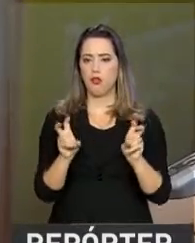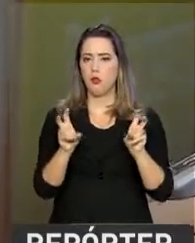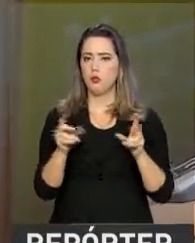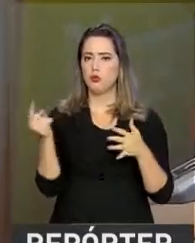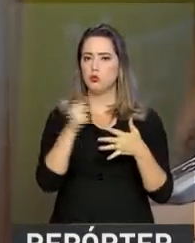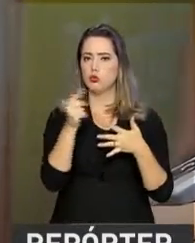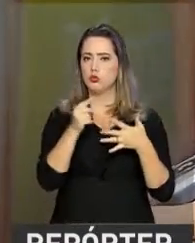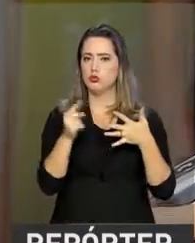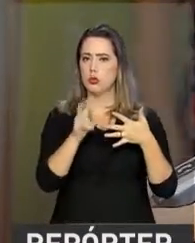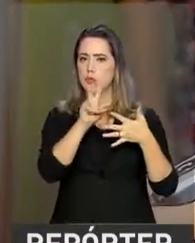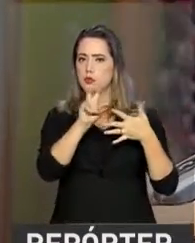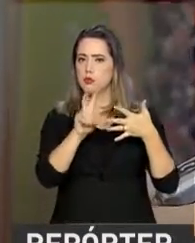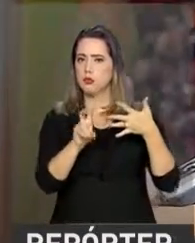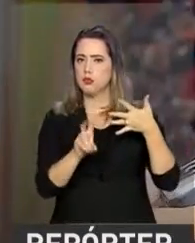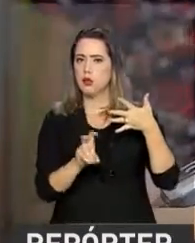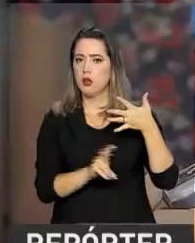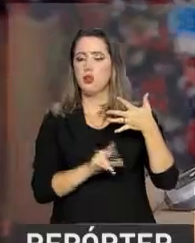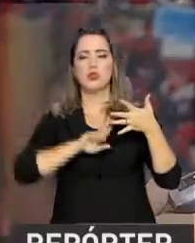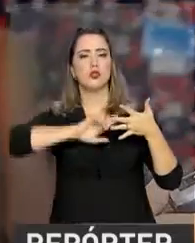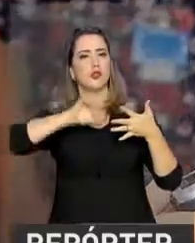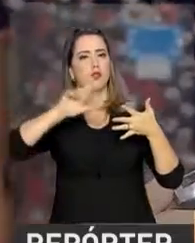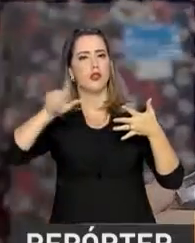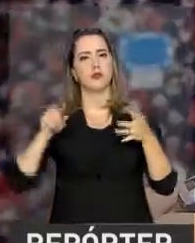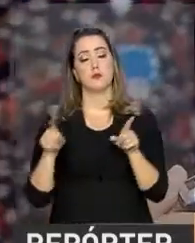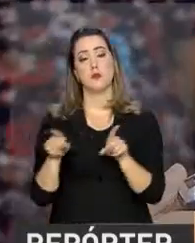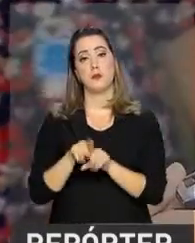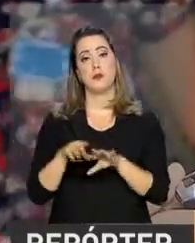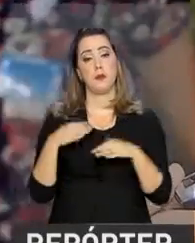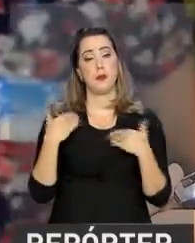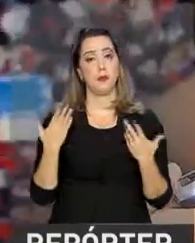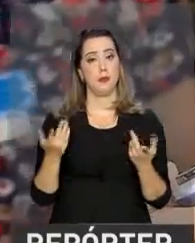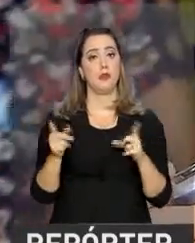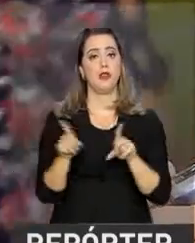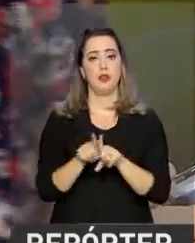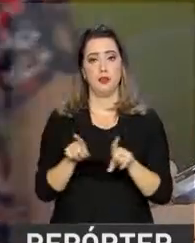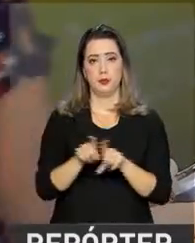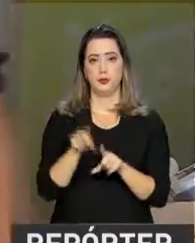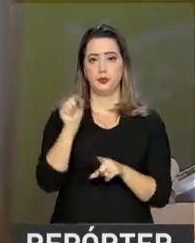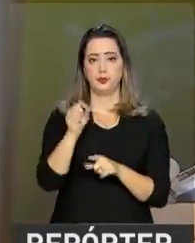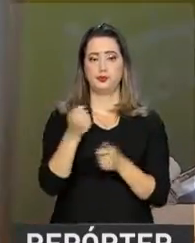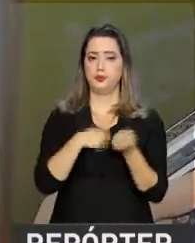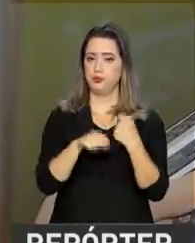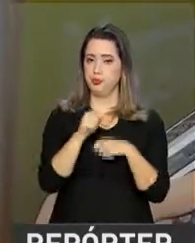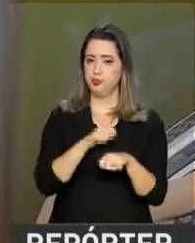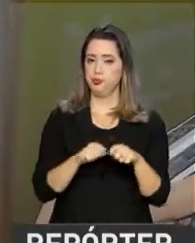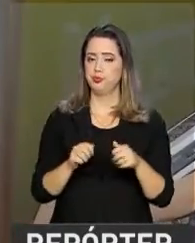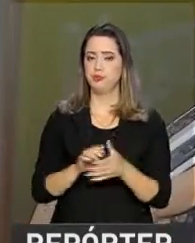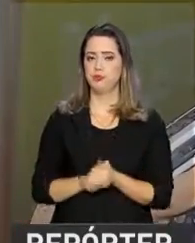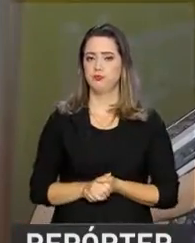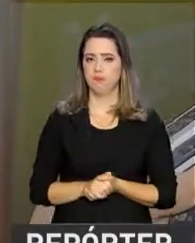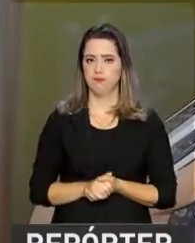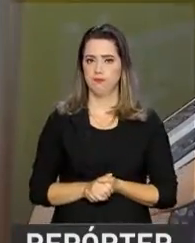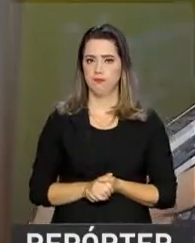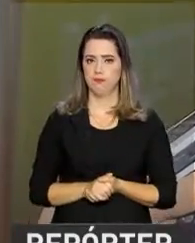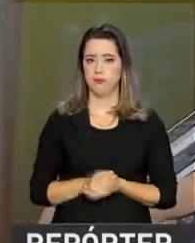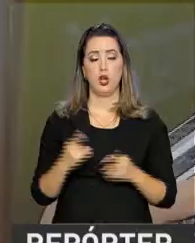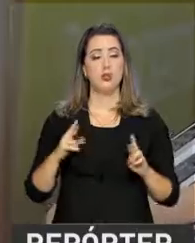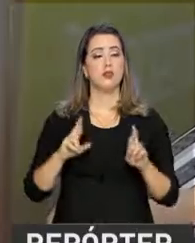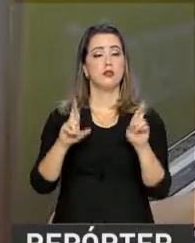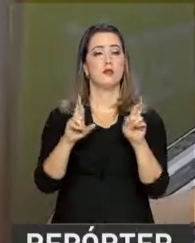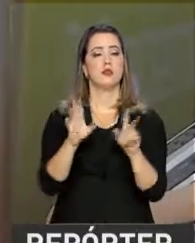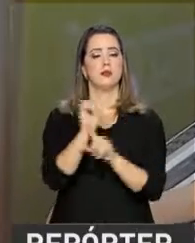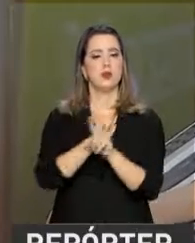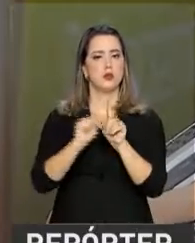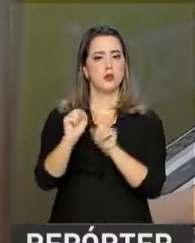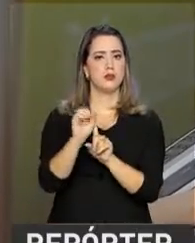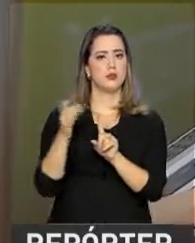muito ampla de diversos aspectos da água, inclusive nas questões econômicas também. O que nós esperamos, do ponto de vista da